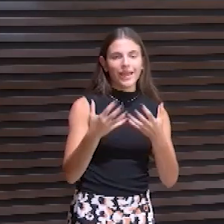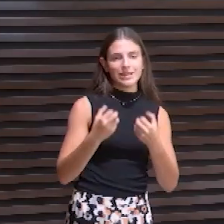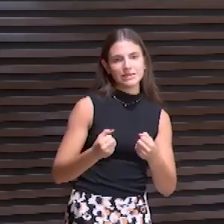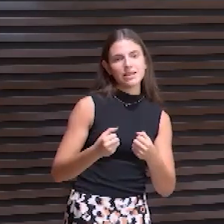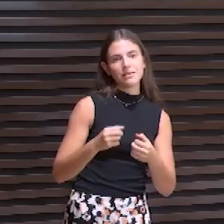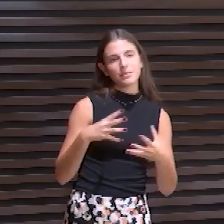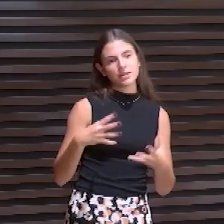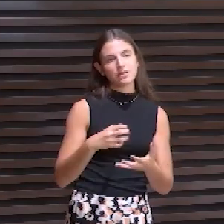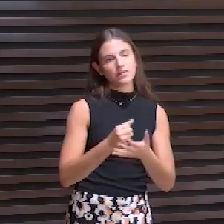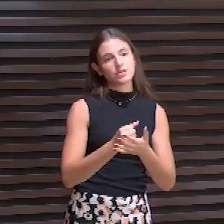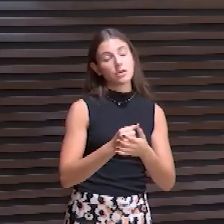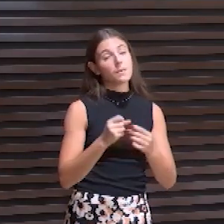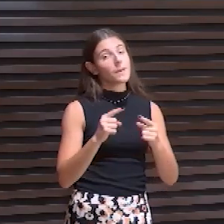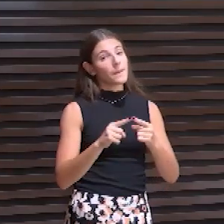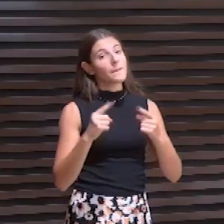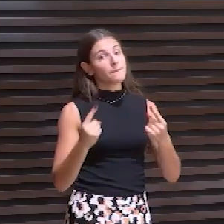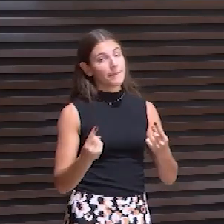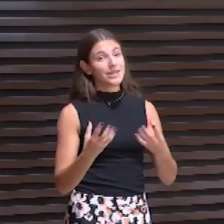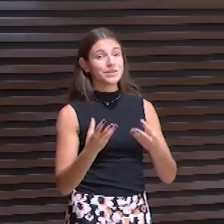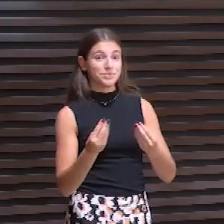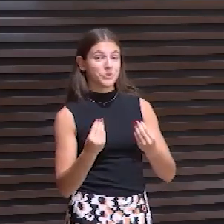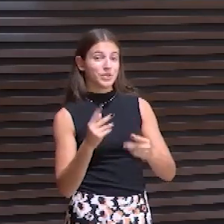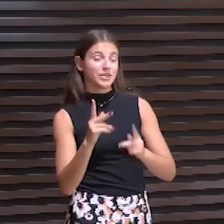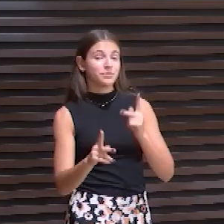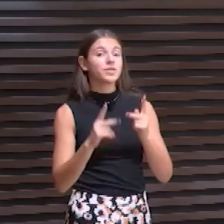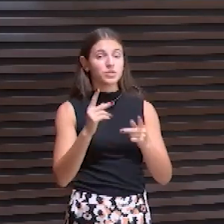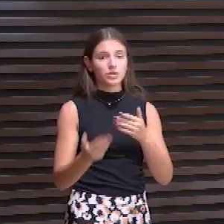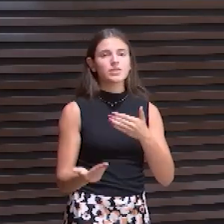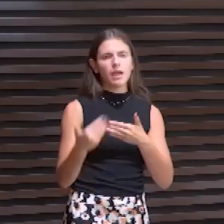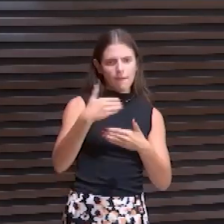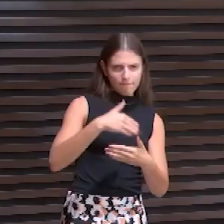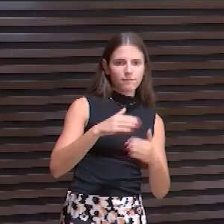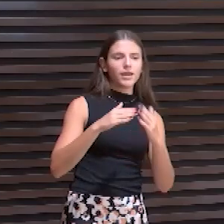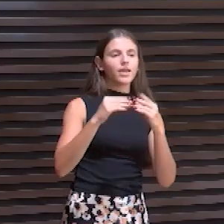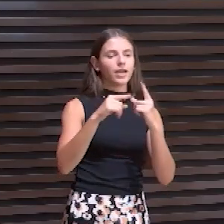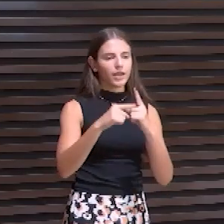doutrina decorada, muitos vêm às reuniões da igreja, mas não estão em Cristo.